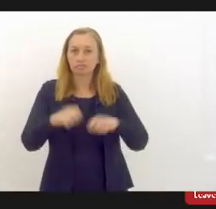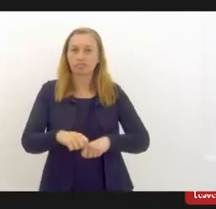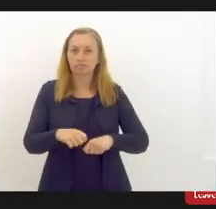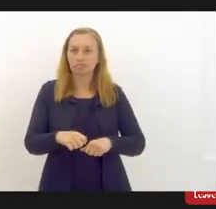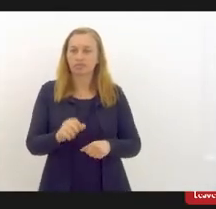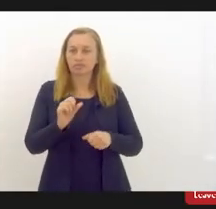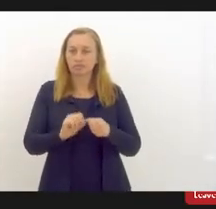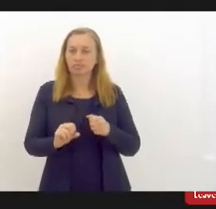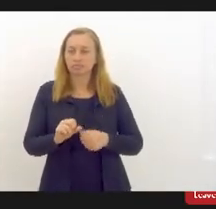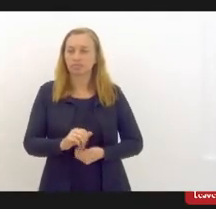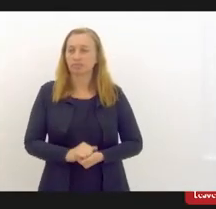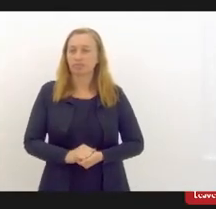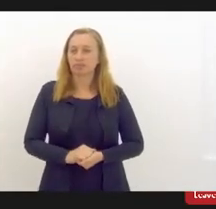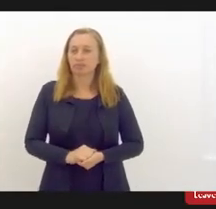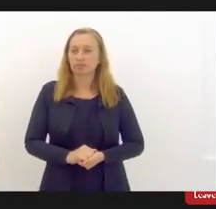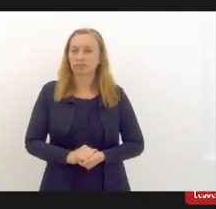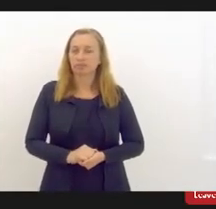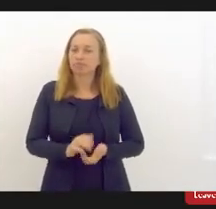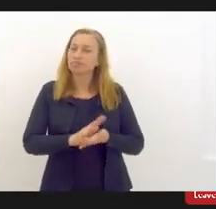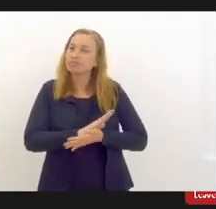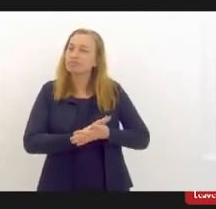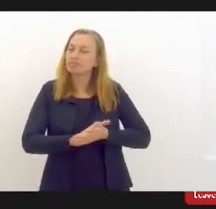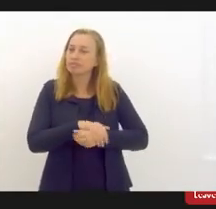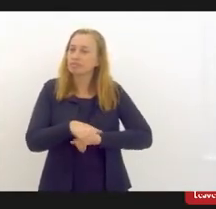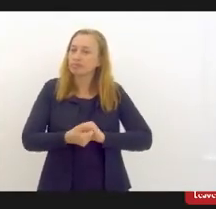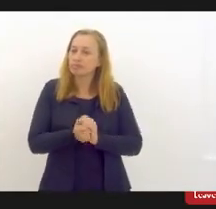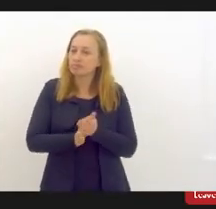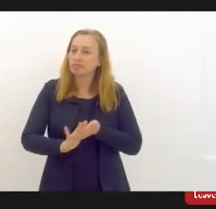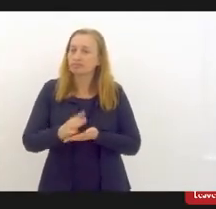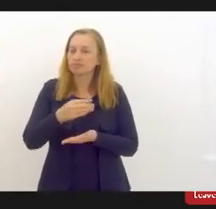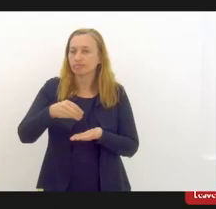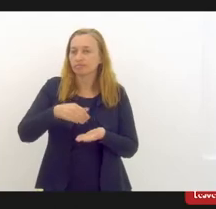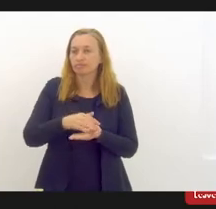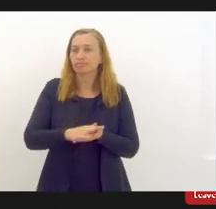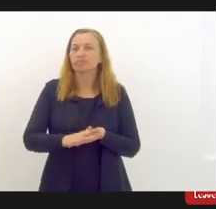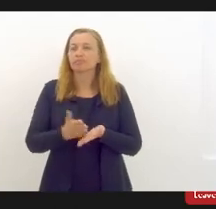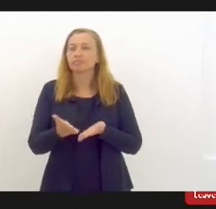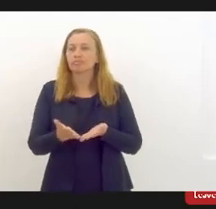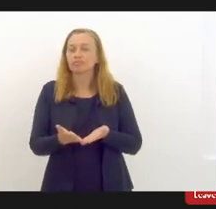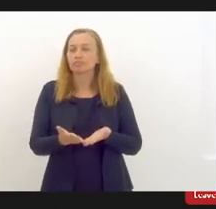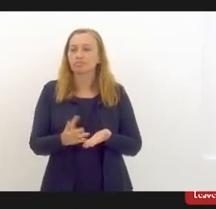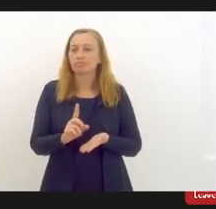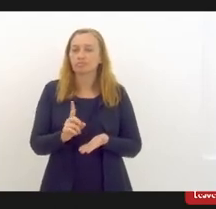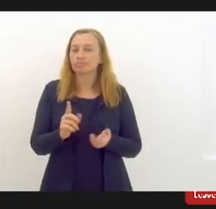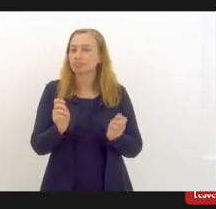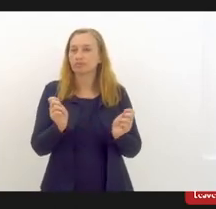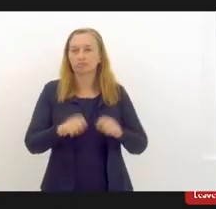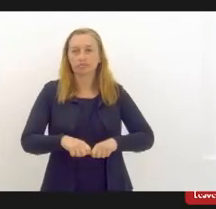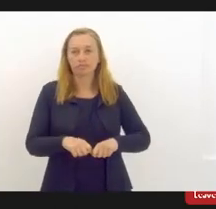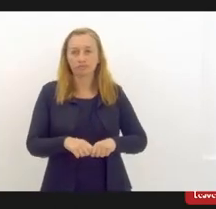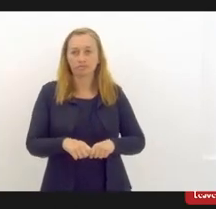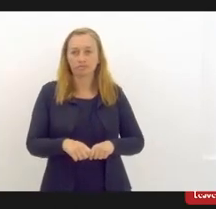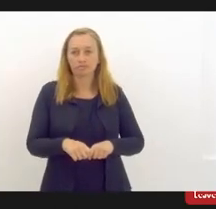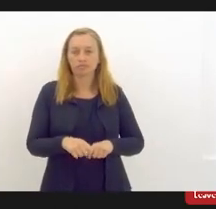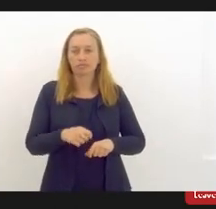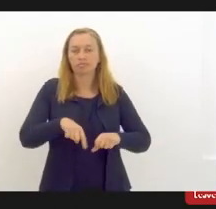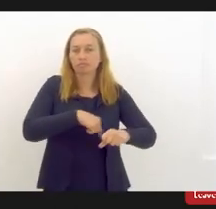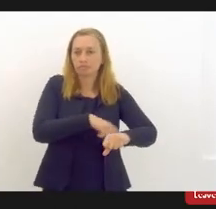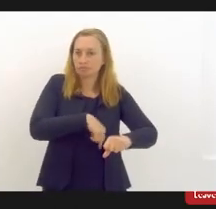para as manipuladoras. Lavar as mãos, tratar bem os alimentos, isso não é capacitação para alguém que vai